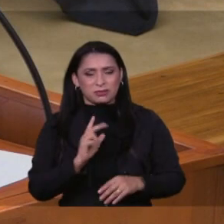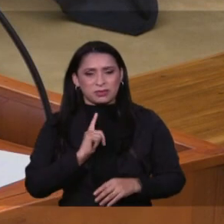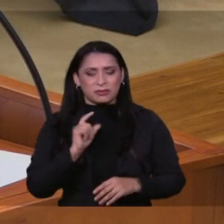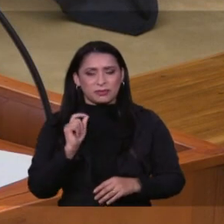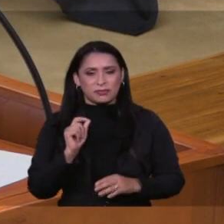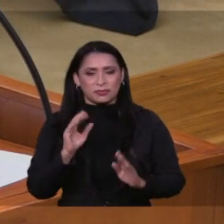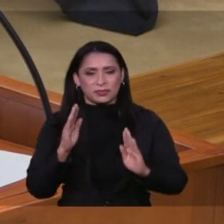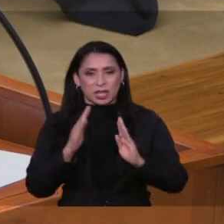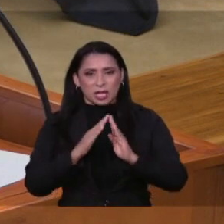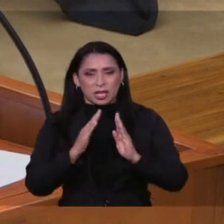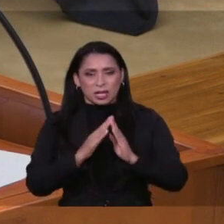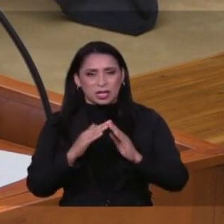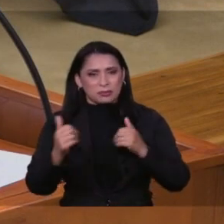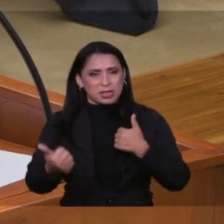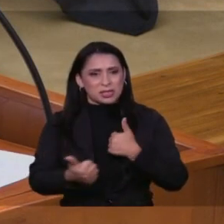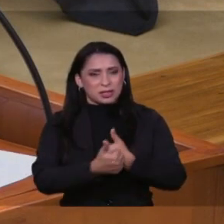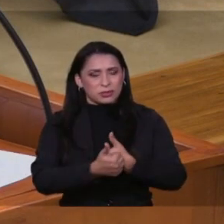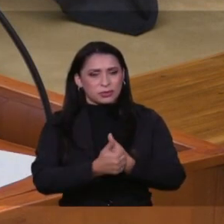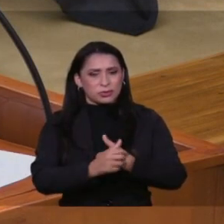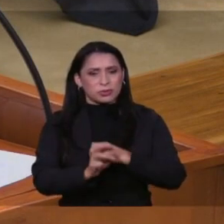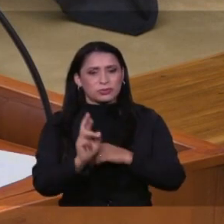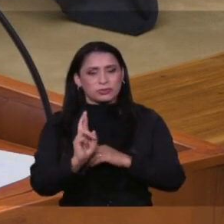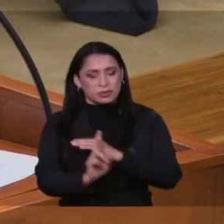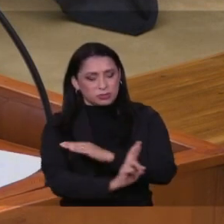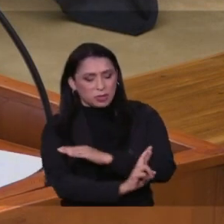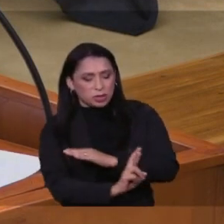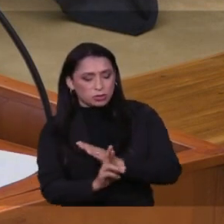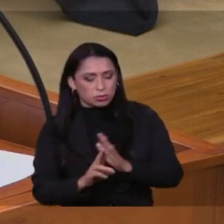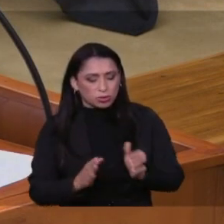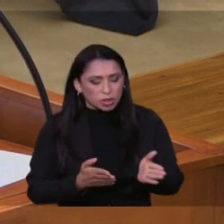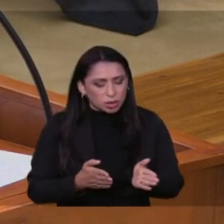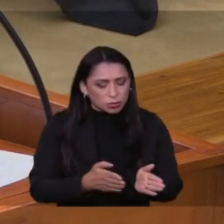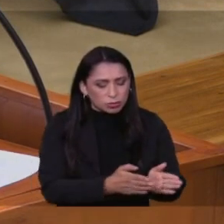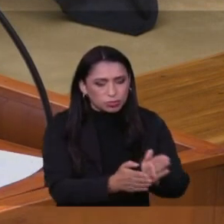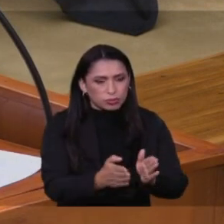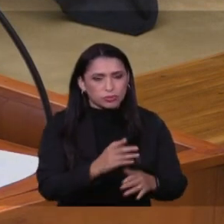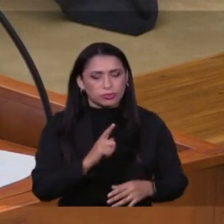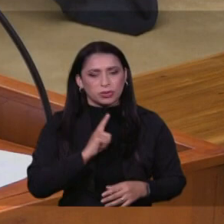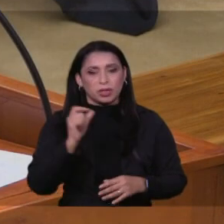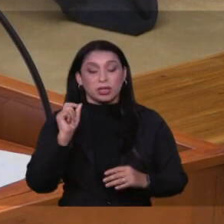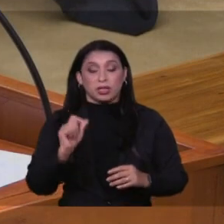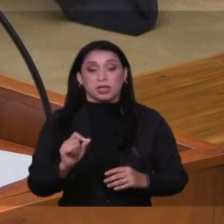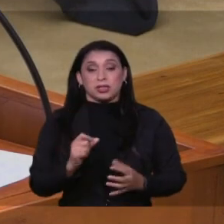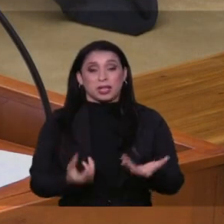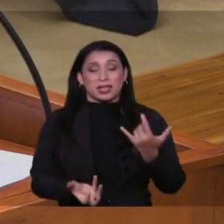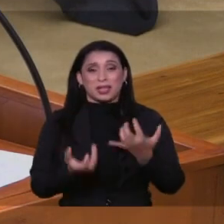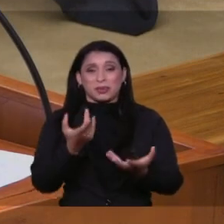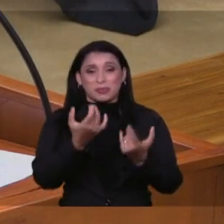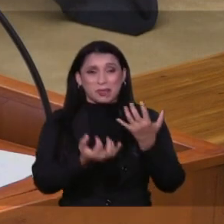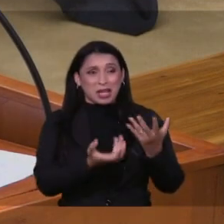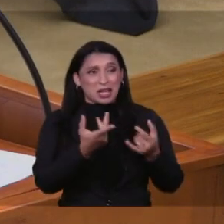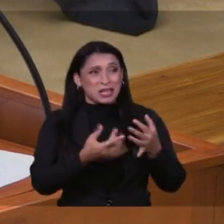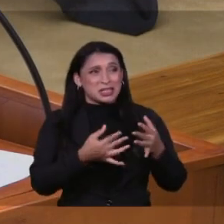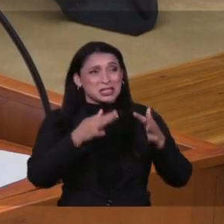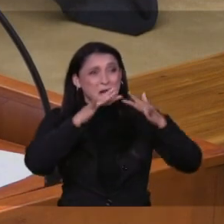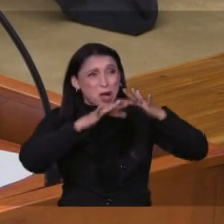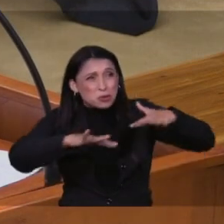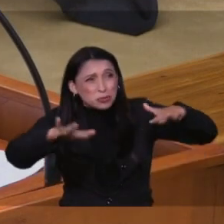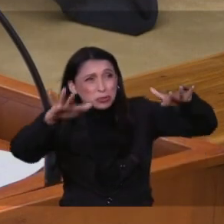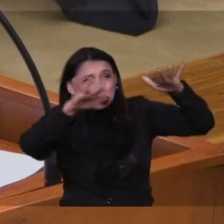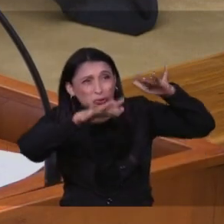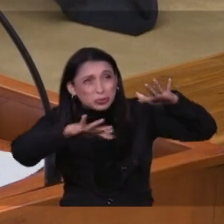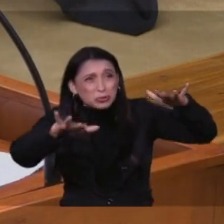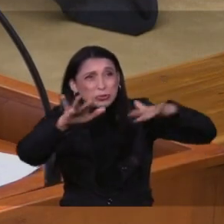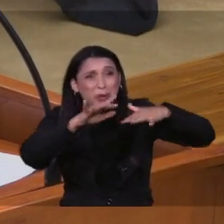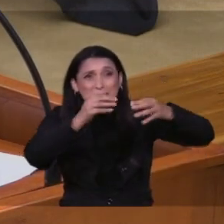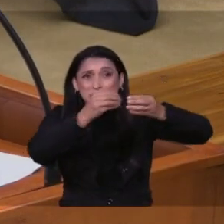mundo, com a pandemia de Covid-19, que era uma infecção respiratória, e as queimadas, então, ali, a fuligem, a fumaça,